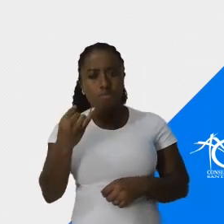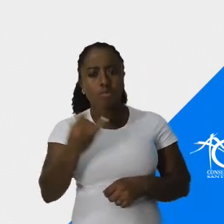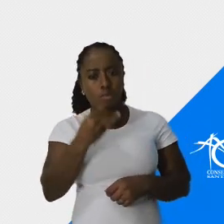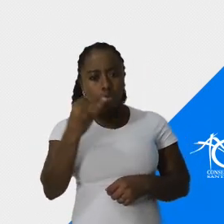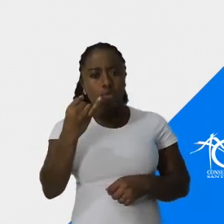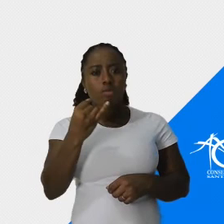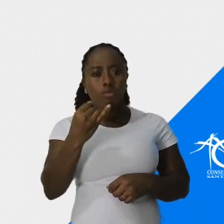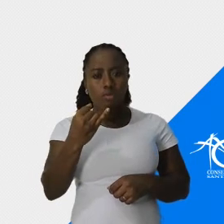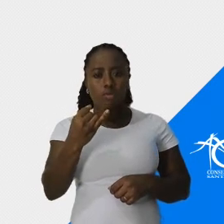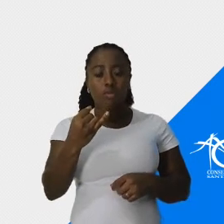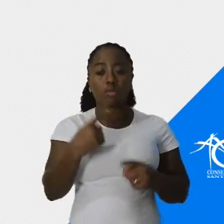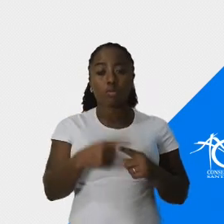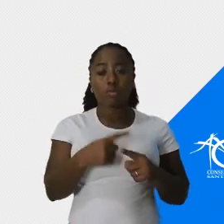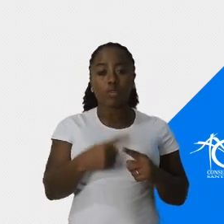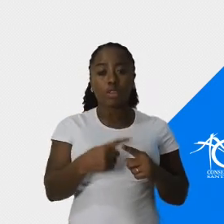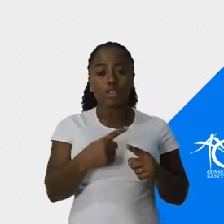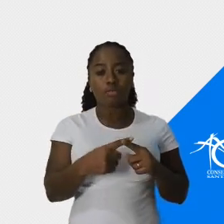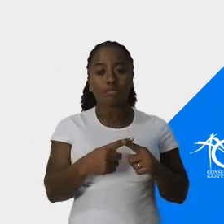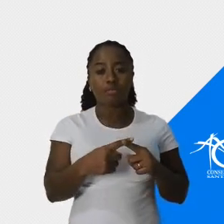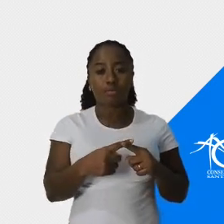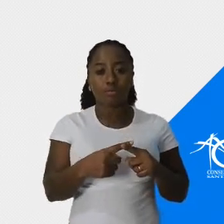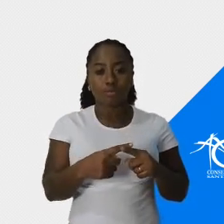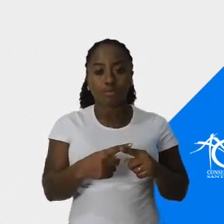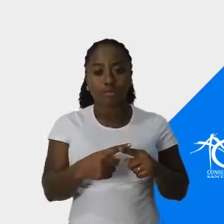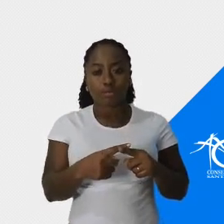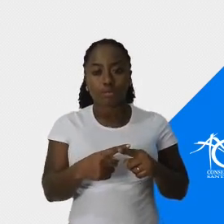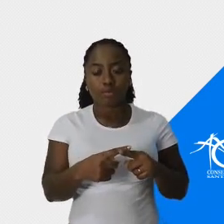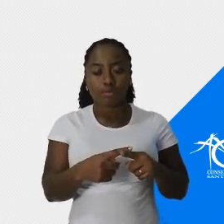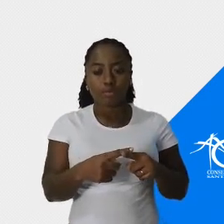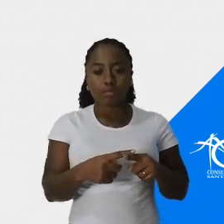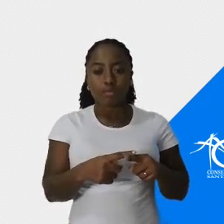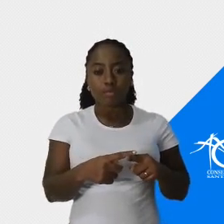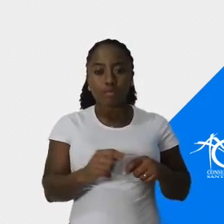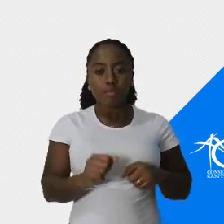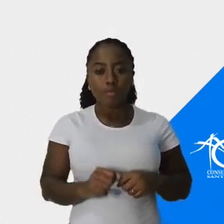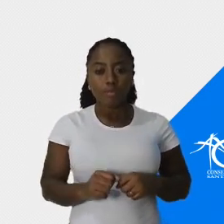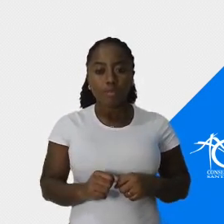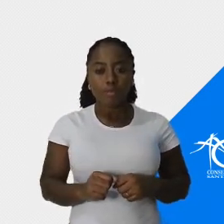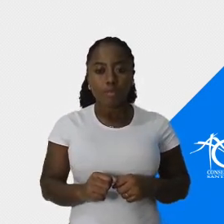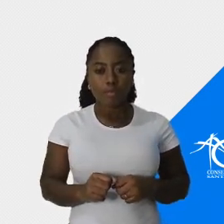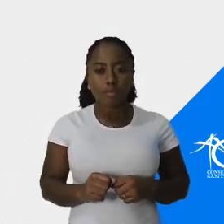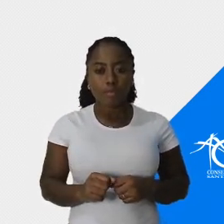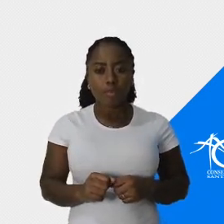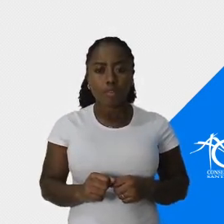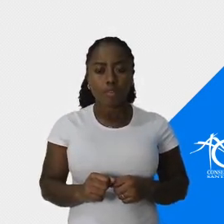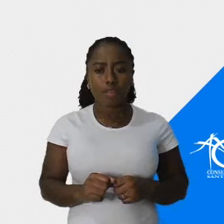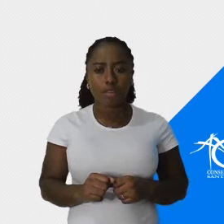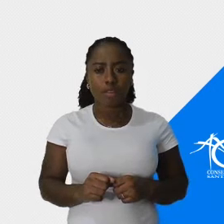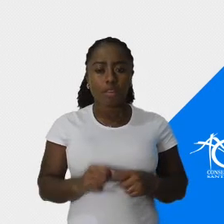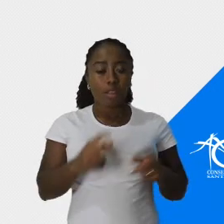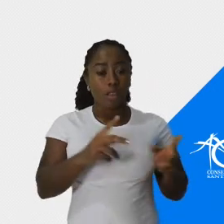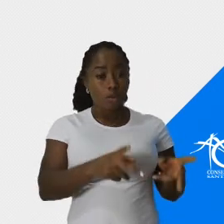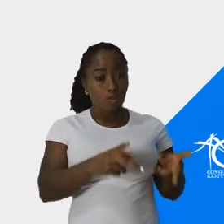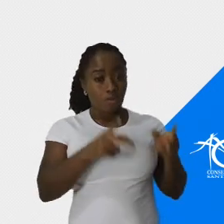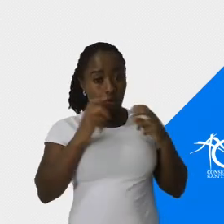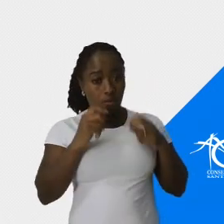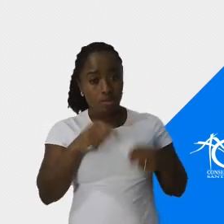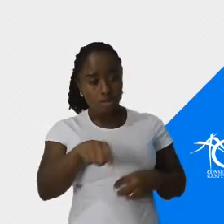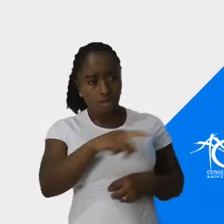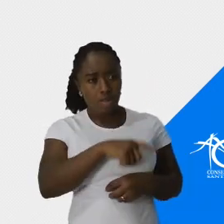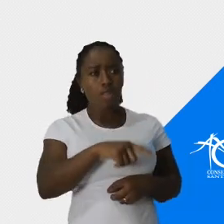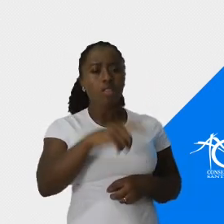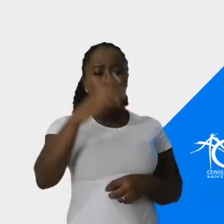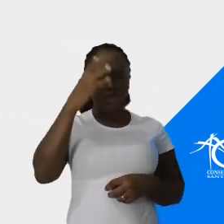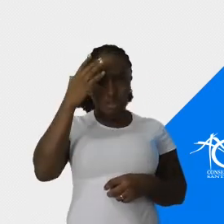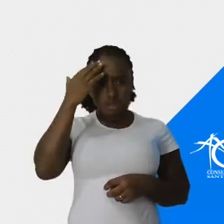grau, né? Isso é psicometricamente aferido, ou seja, precisa de algum grau perceber se essa pessoa reconhece ou retém alguns estímulos importantes